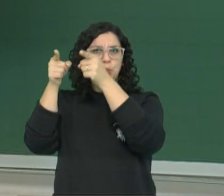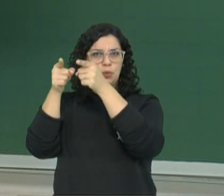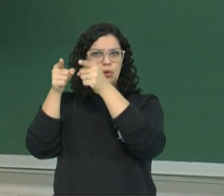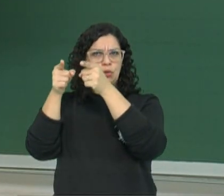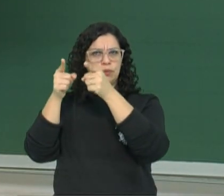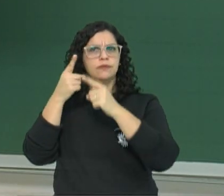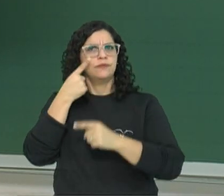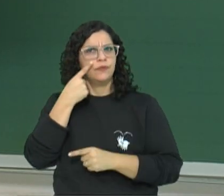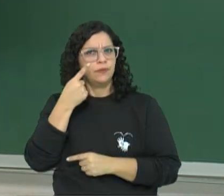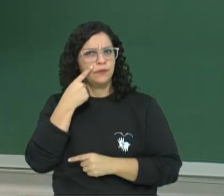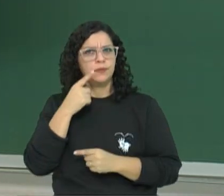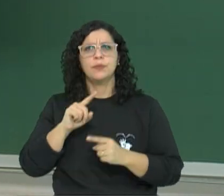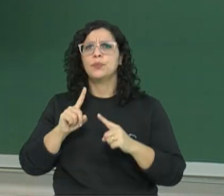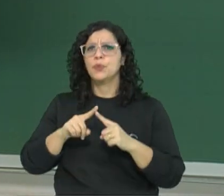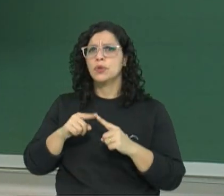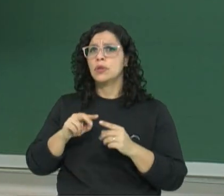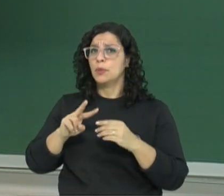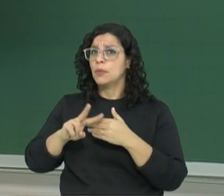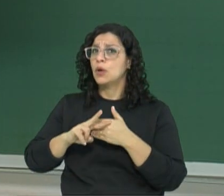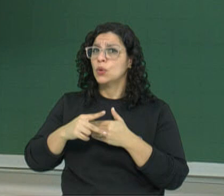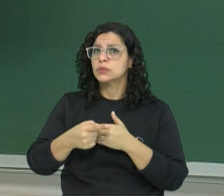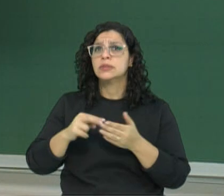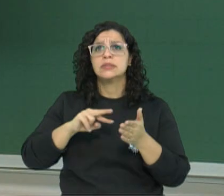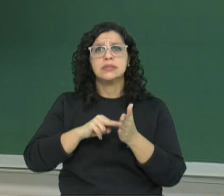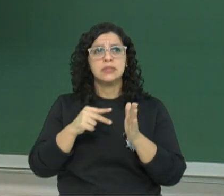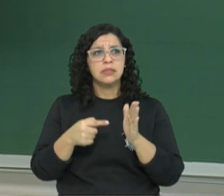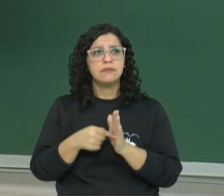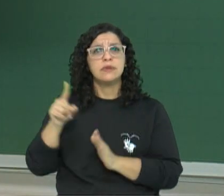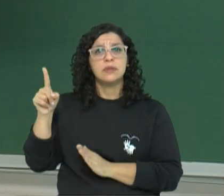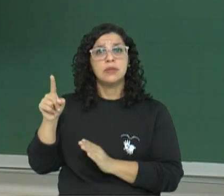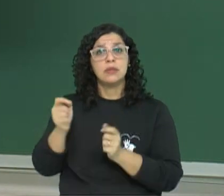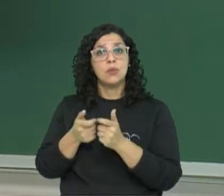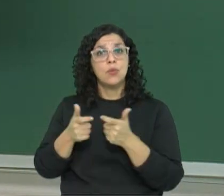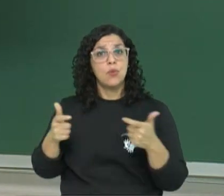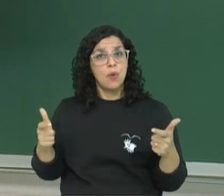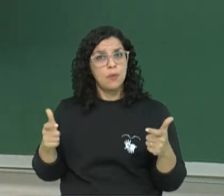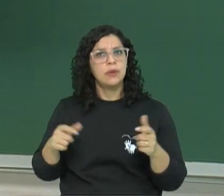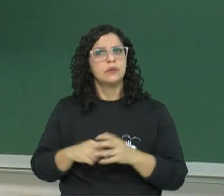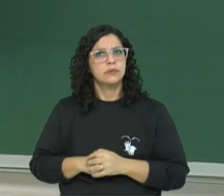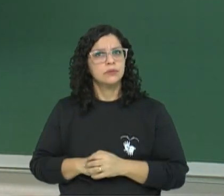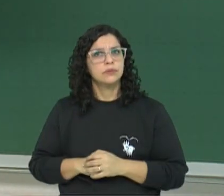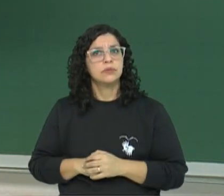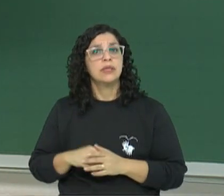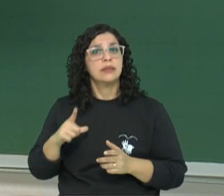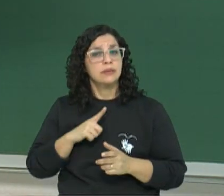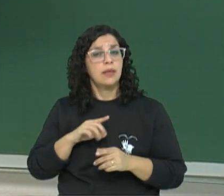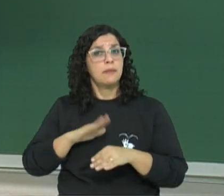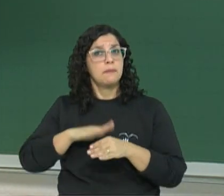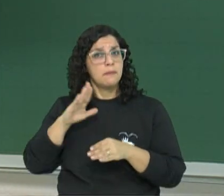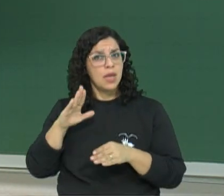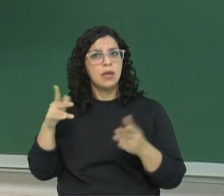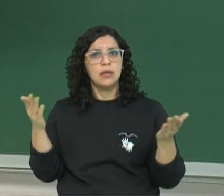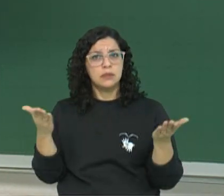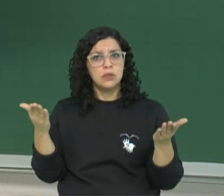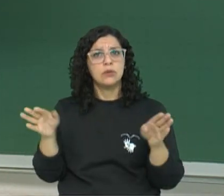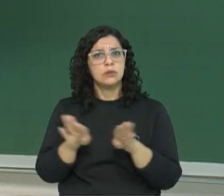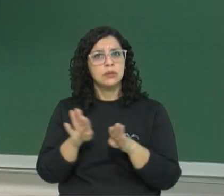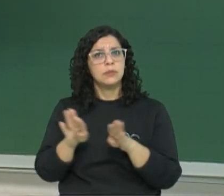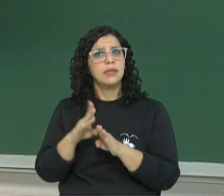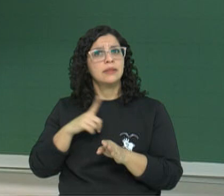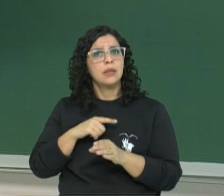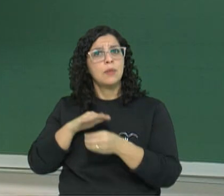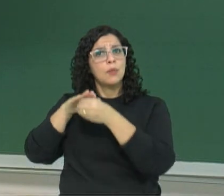certo? E isso, consequentemente, representa um aumento, ou seja, existe um aumento, nesse caso, também